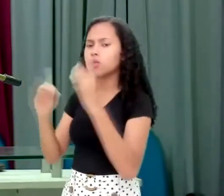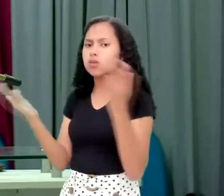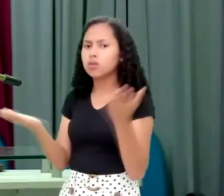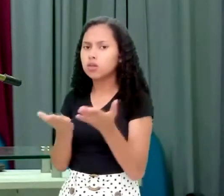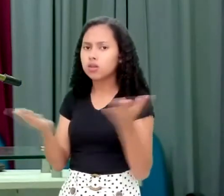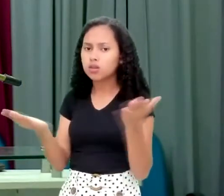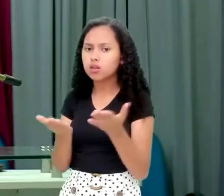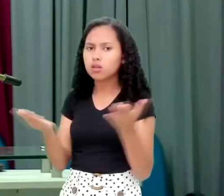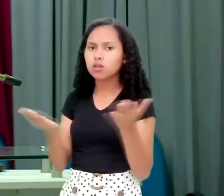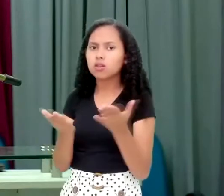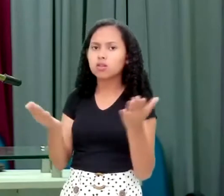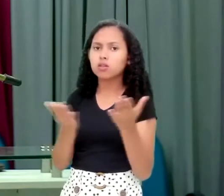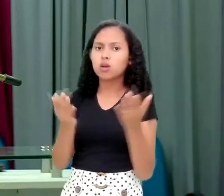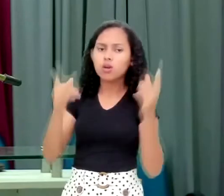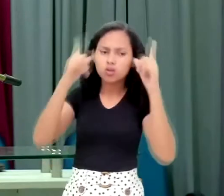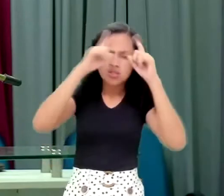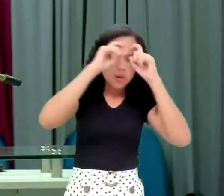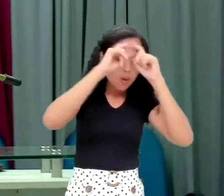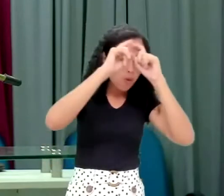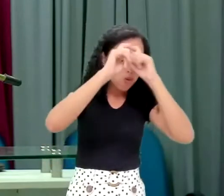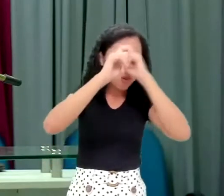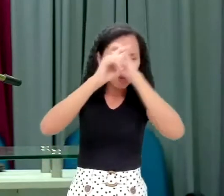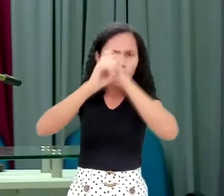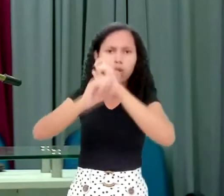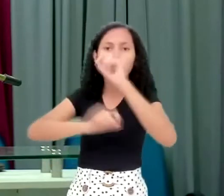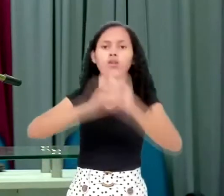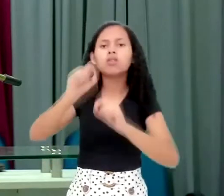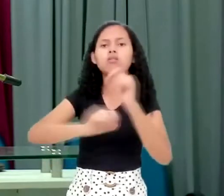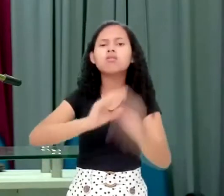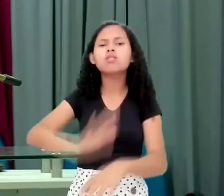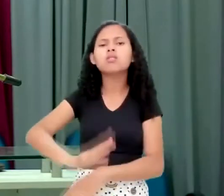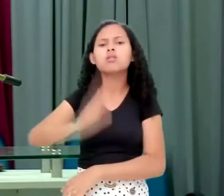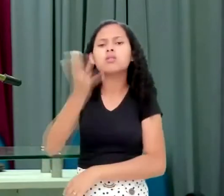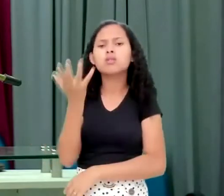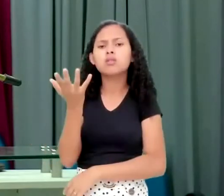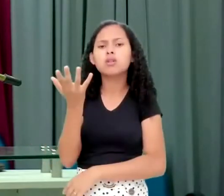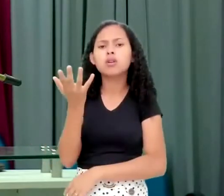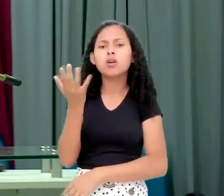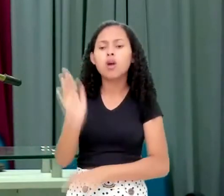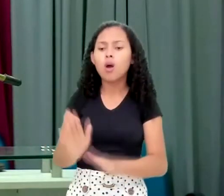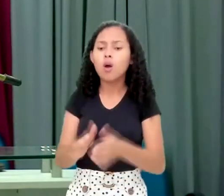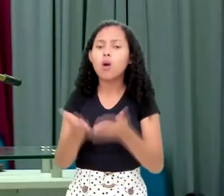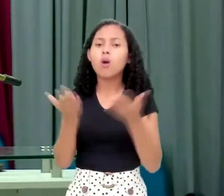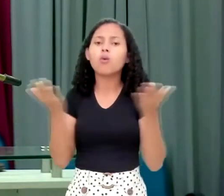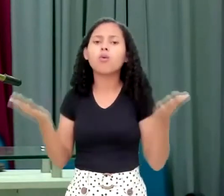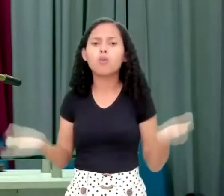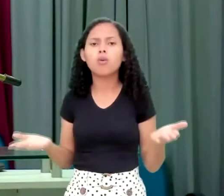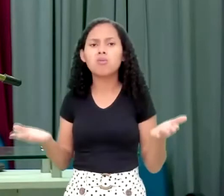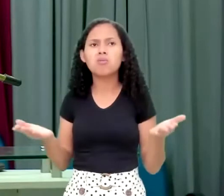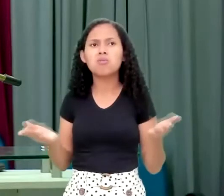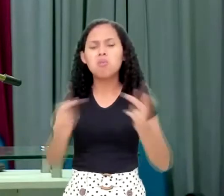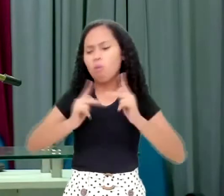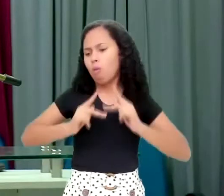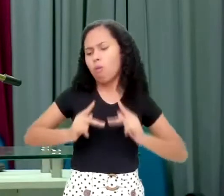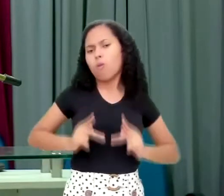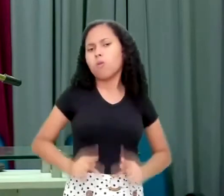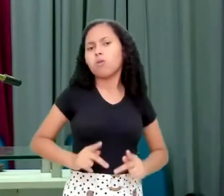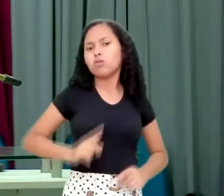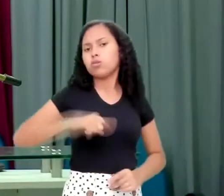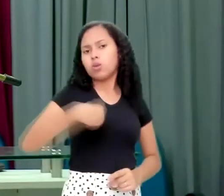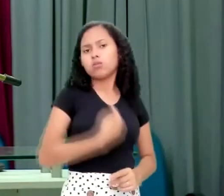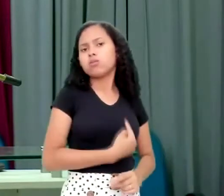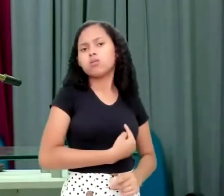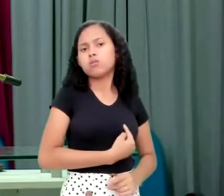meio à dificuldade, o que devemos fazer? Qual seria a atitude